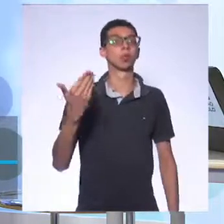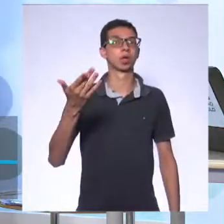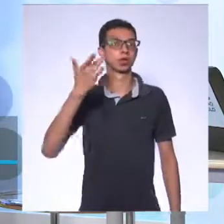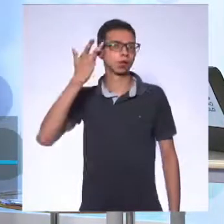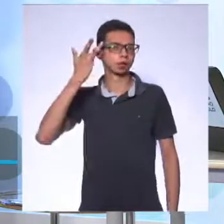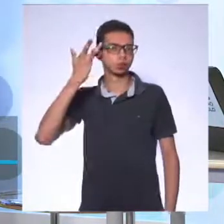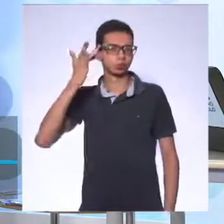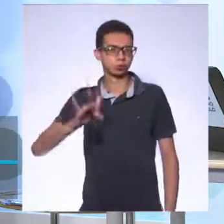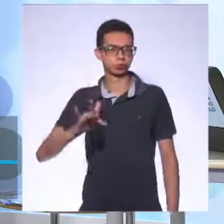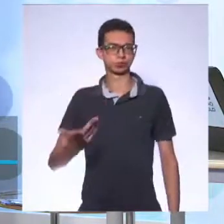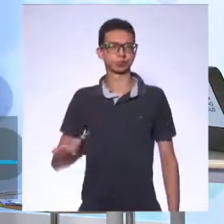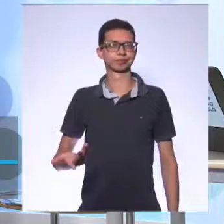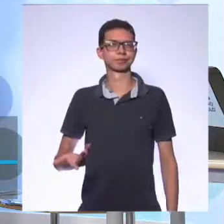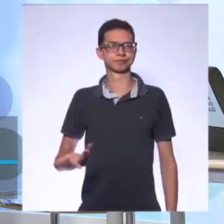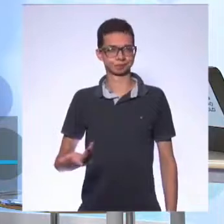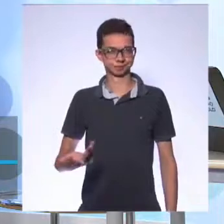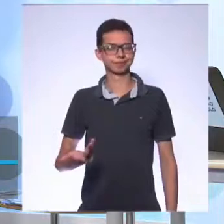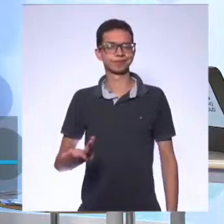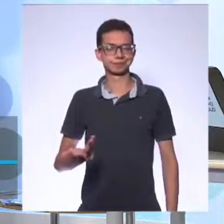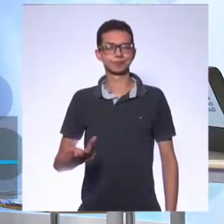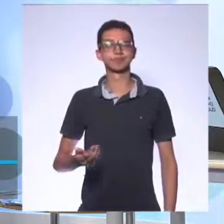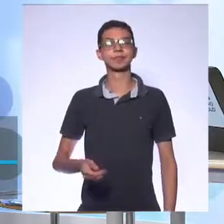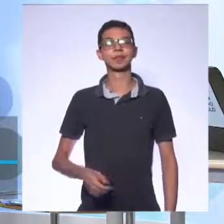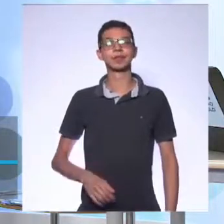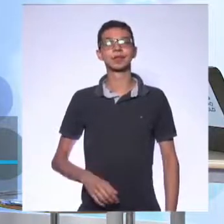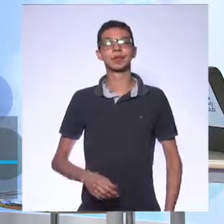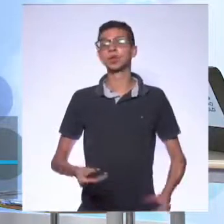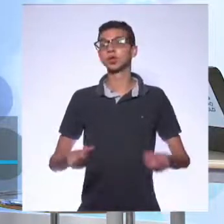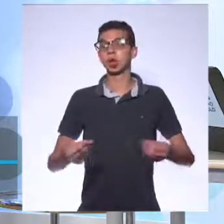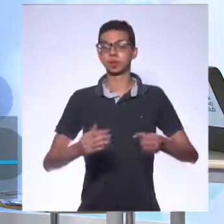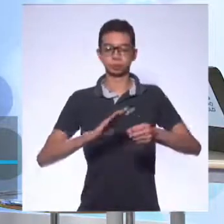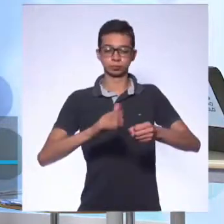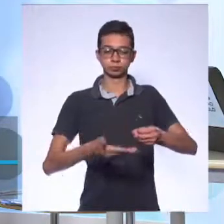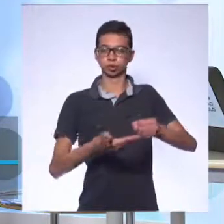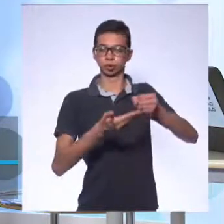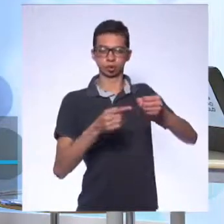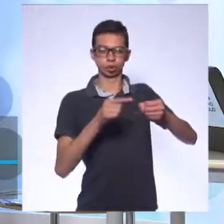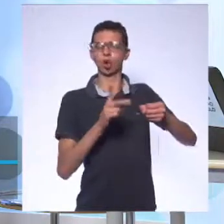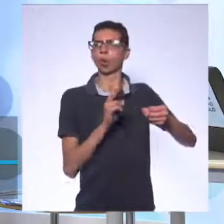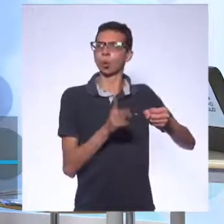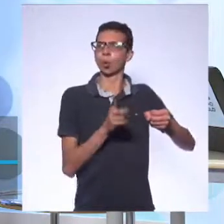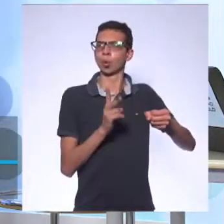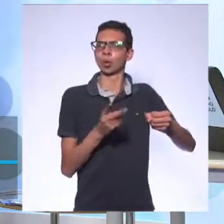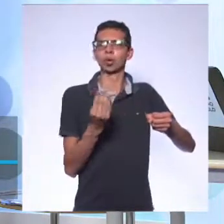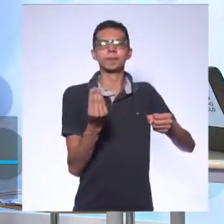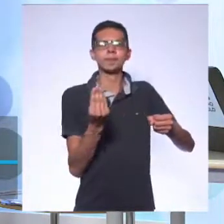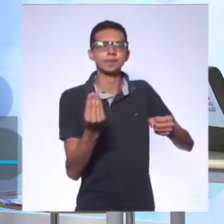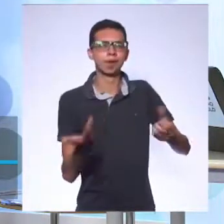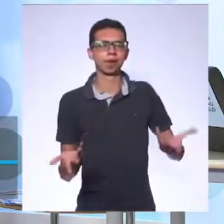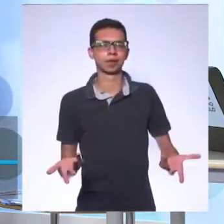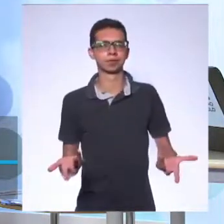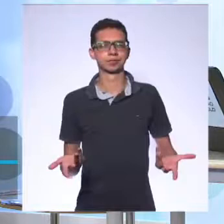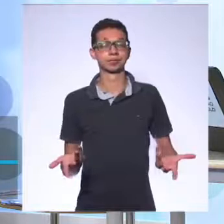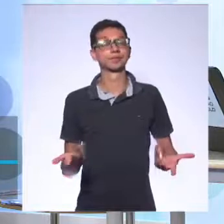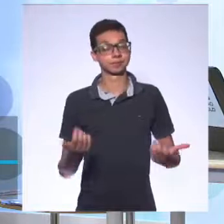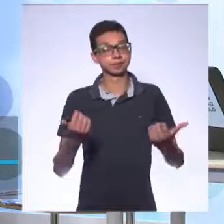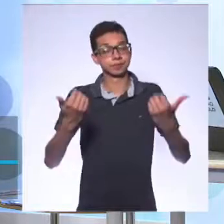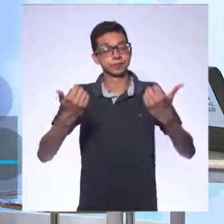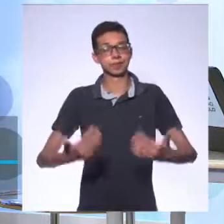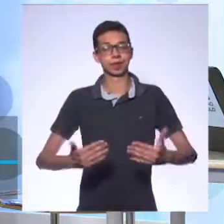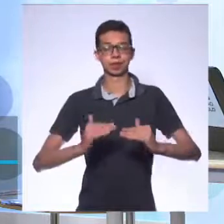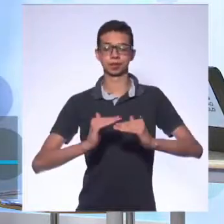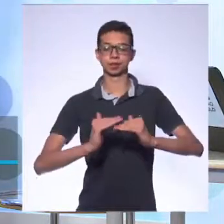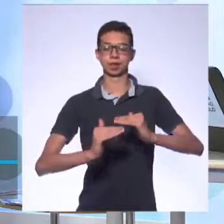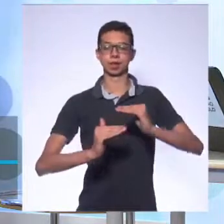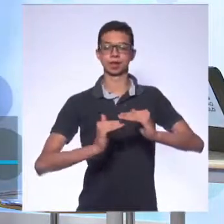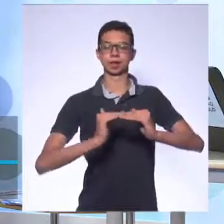Se sustenta até onde? Né? Se sustenta para quê? E aí a gente está falando de desenvolvimento. Será